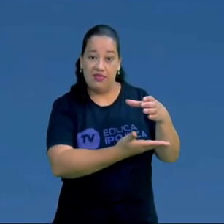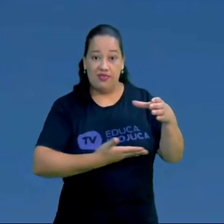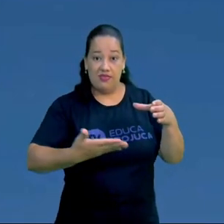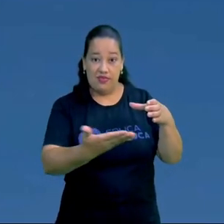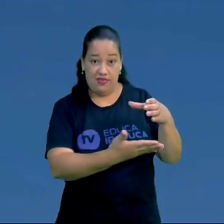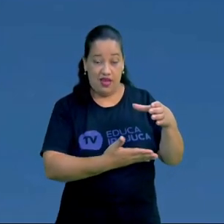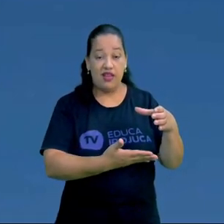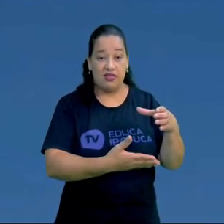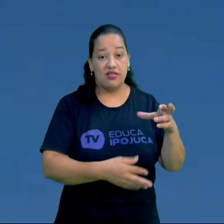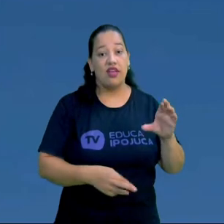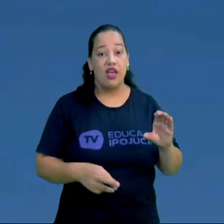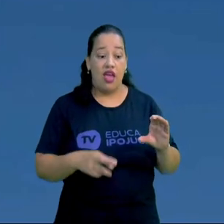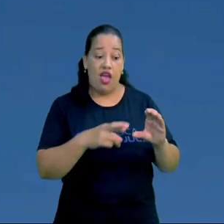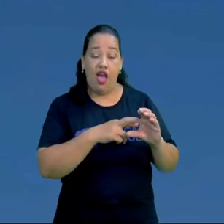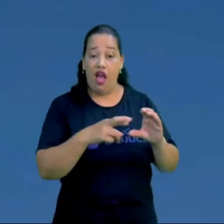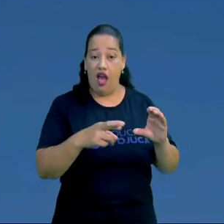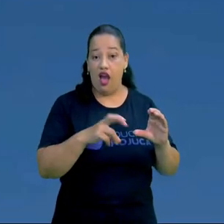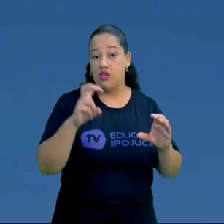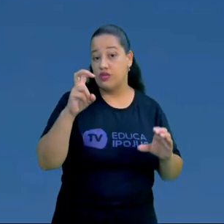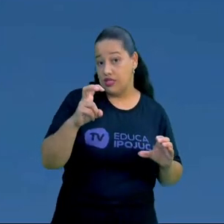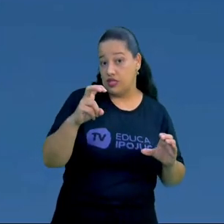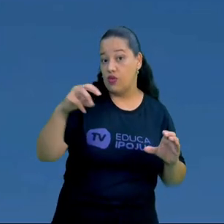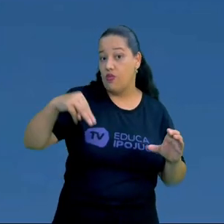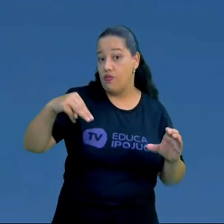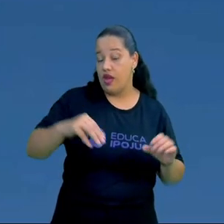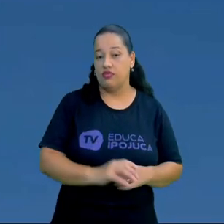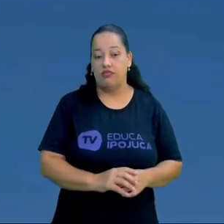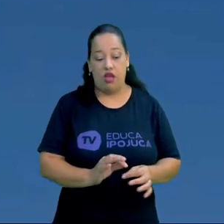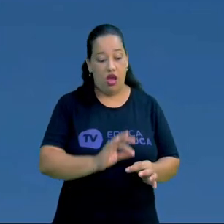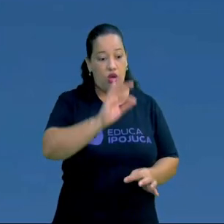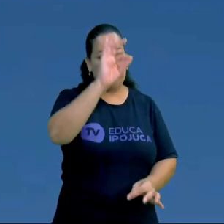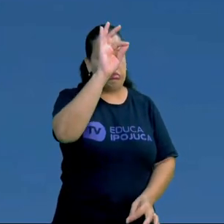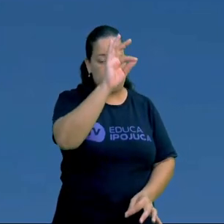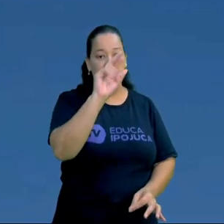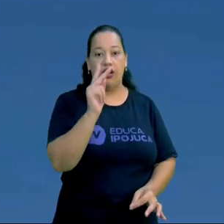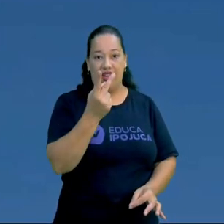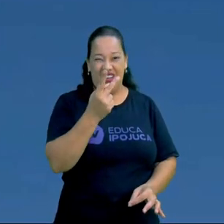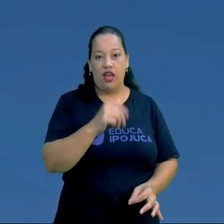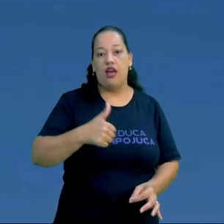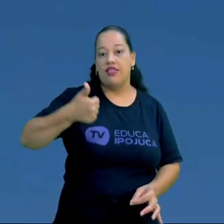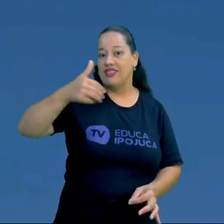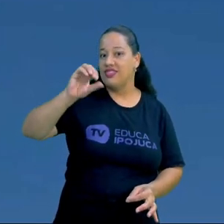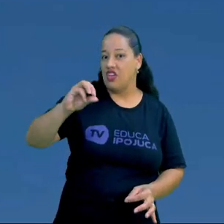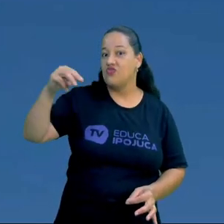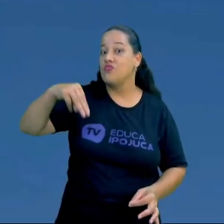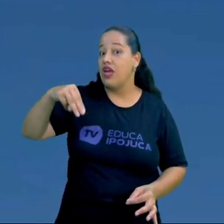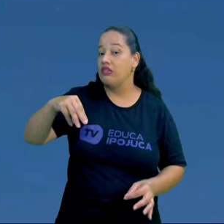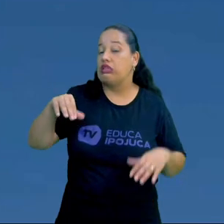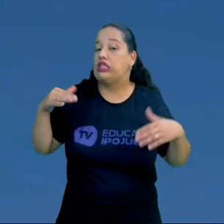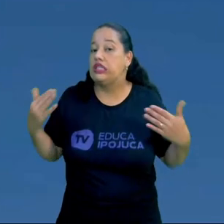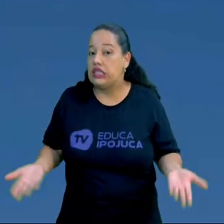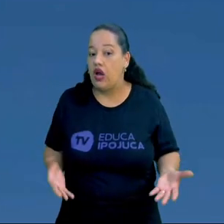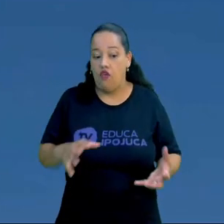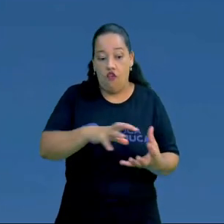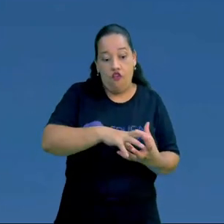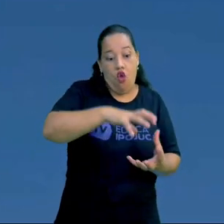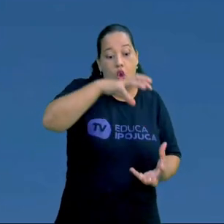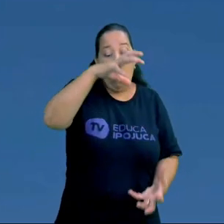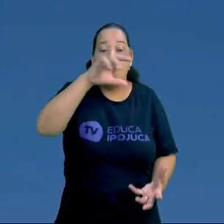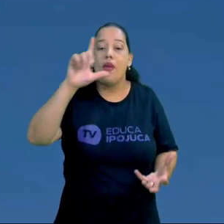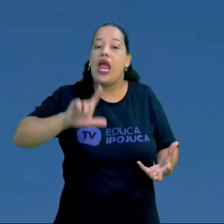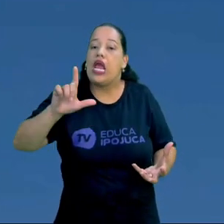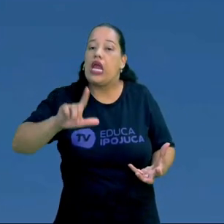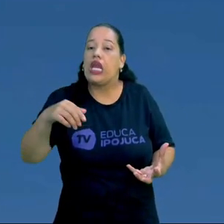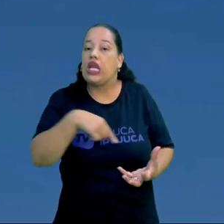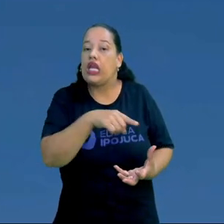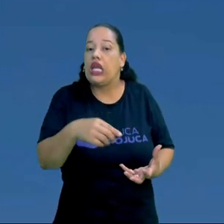metros e a altura é de 10 metros, queremos saber qual é o volume em litros